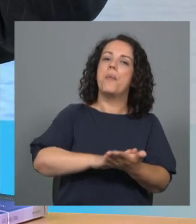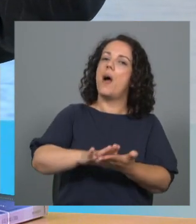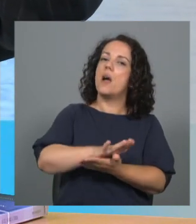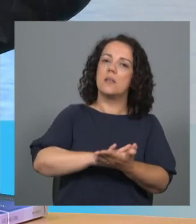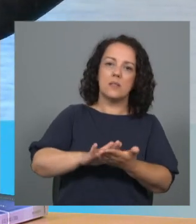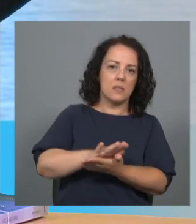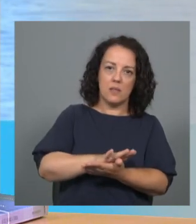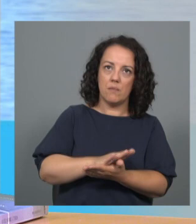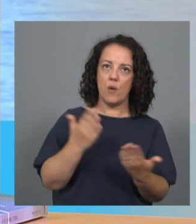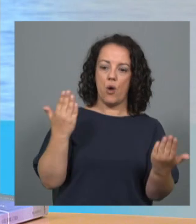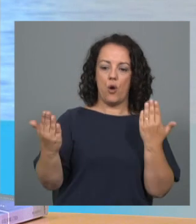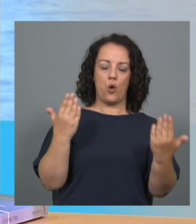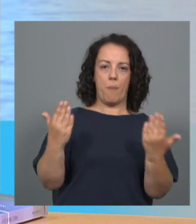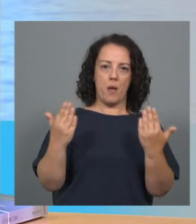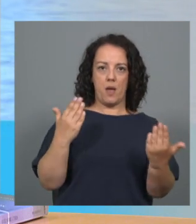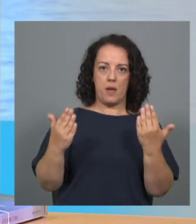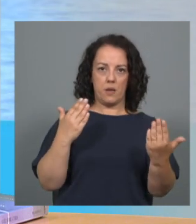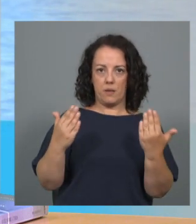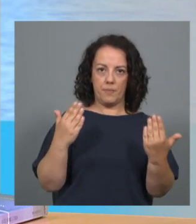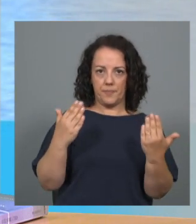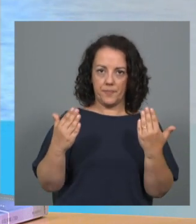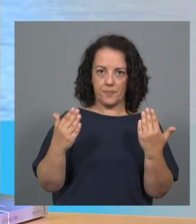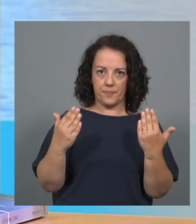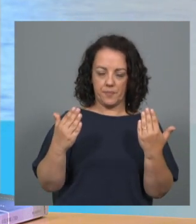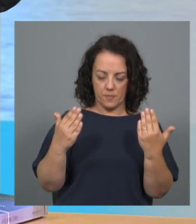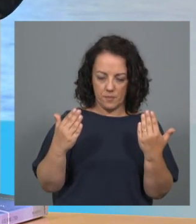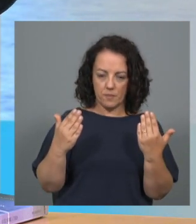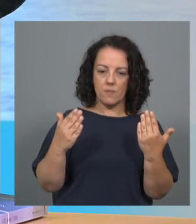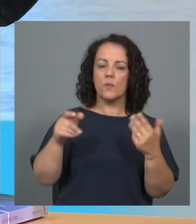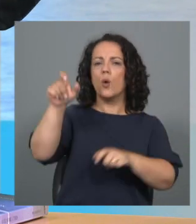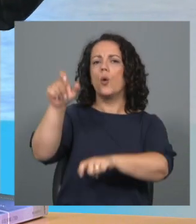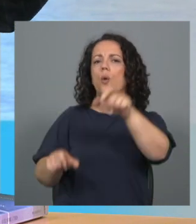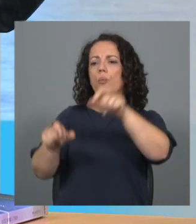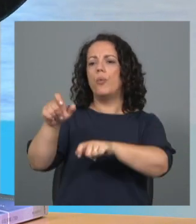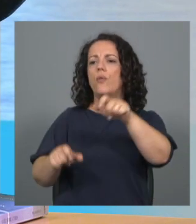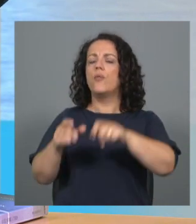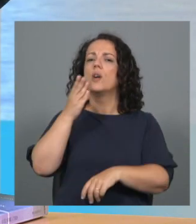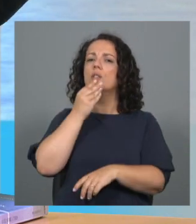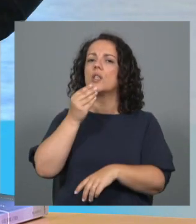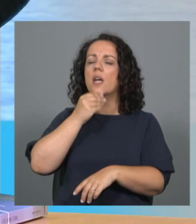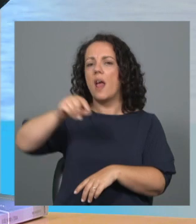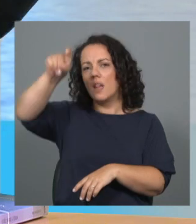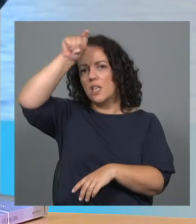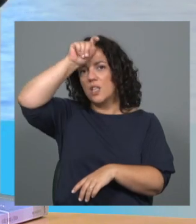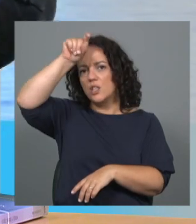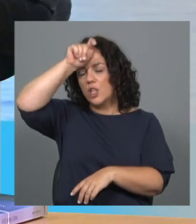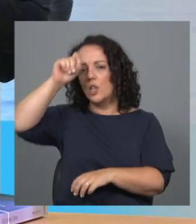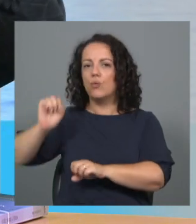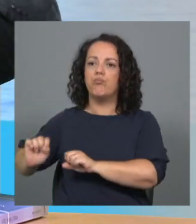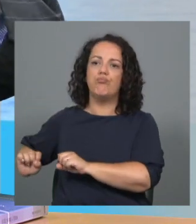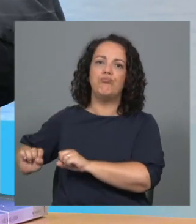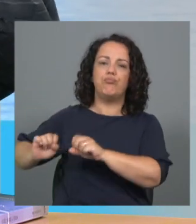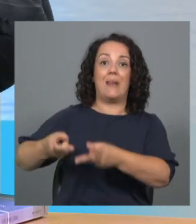comparação entre aquilo que foi a libertação do povo de Israel do Egito e o maná,